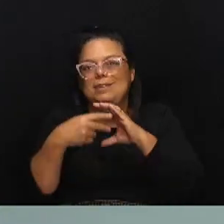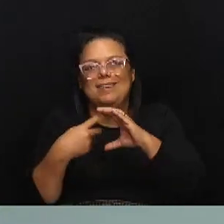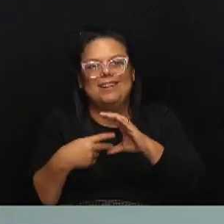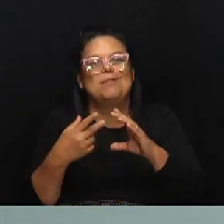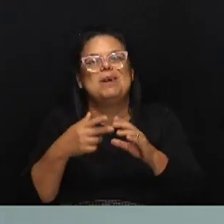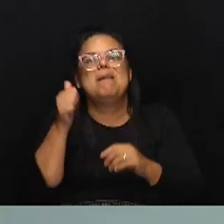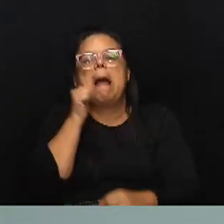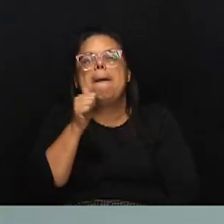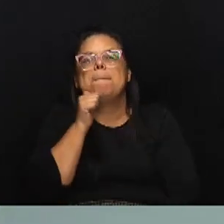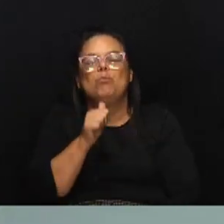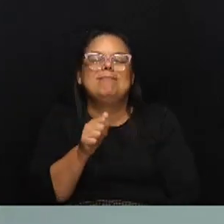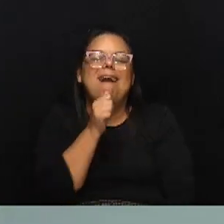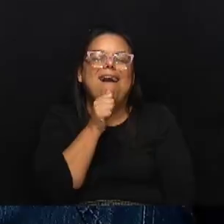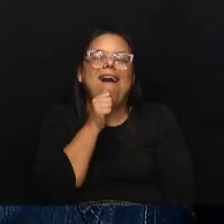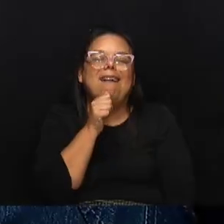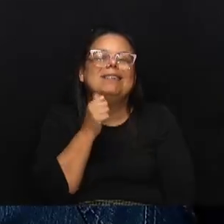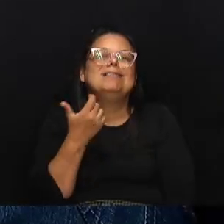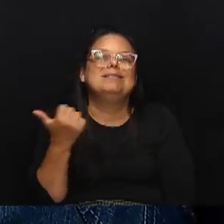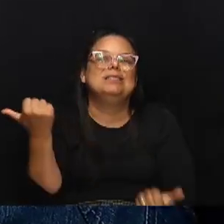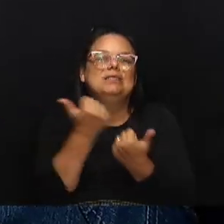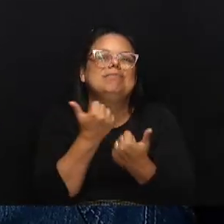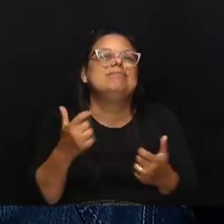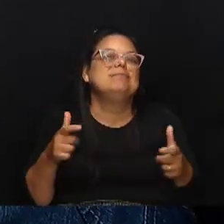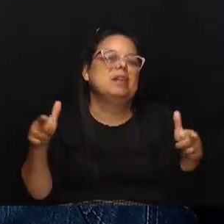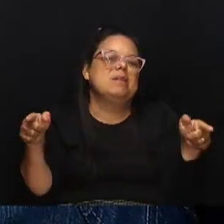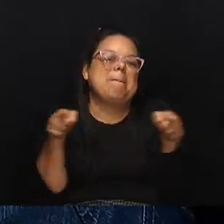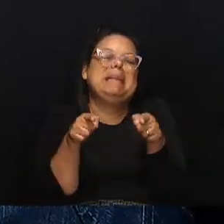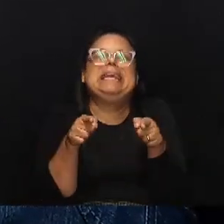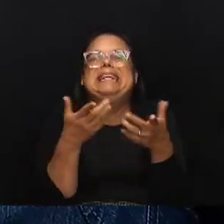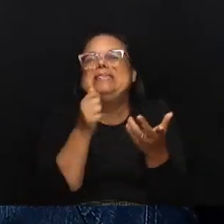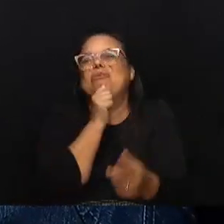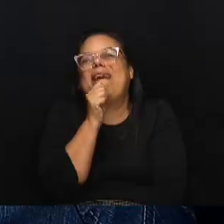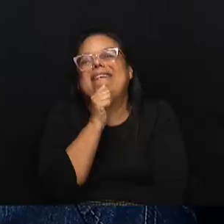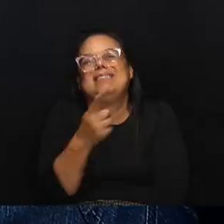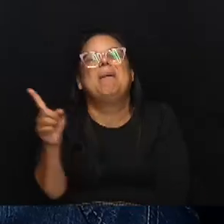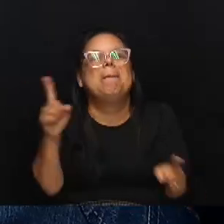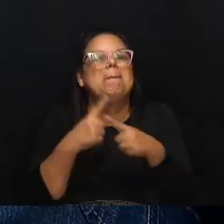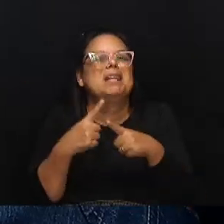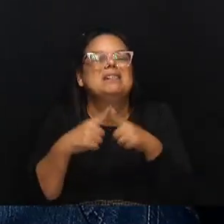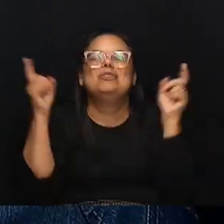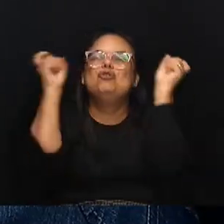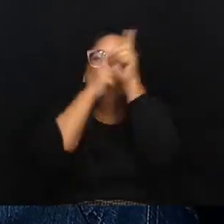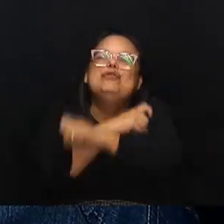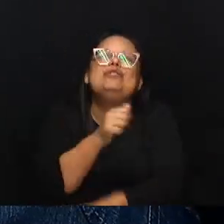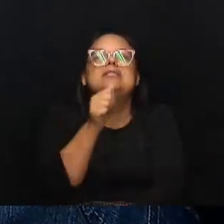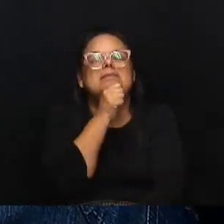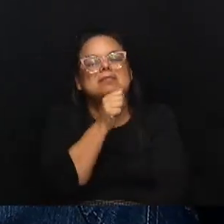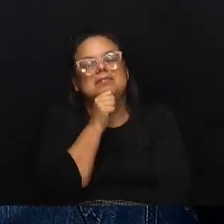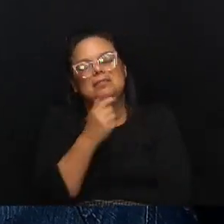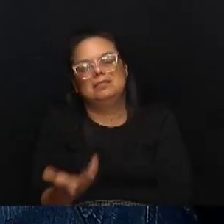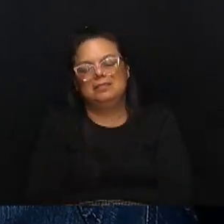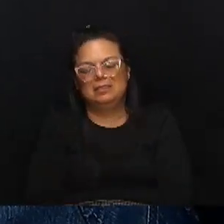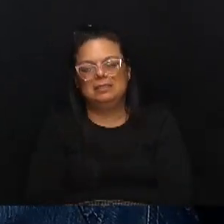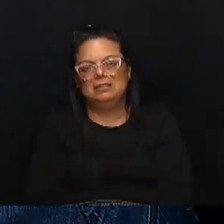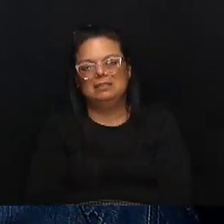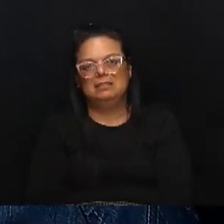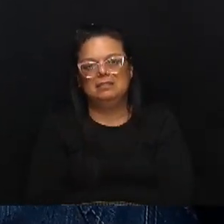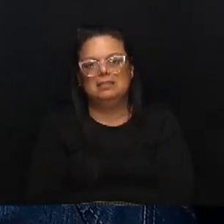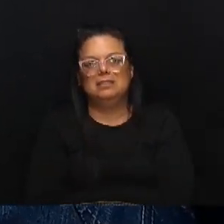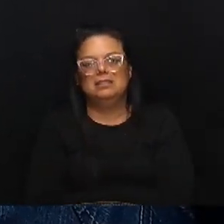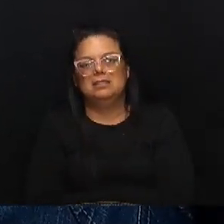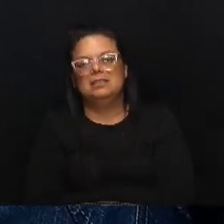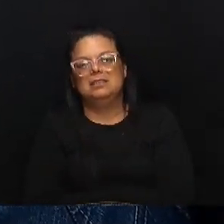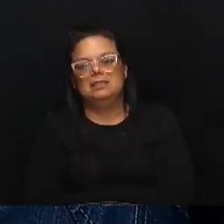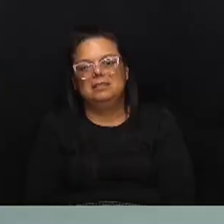um espaço ainda muito pequeno, porque ainda é uma dificuldade para a mulher ocupar esses espaços,